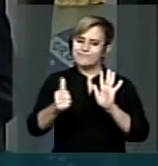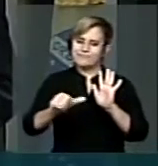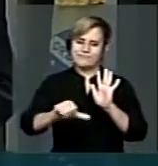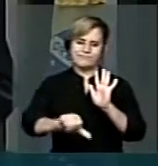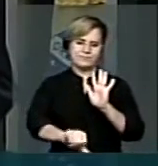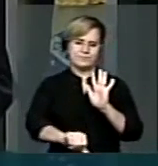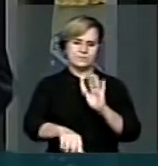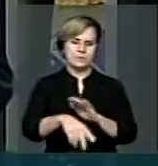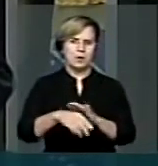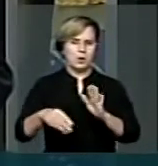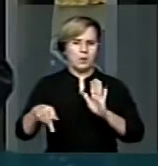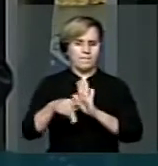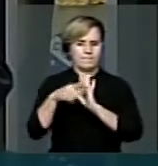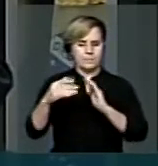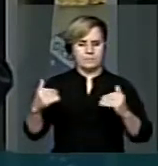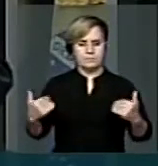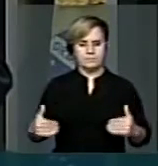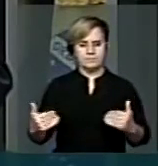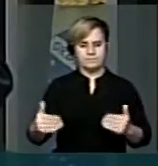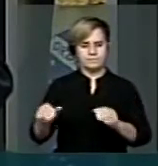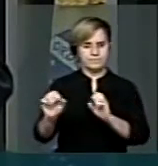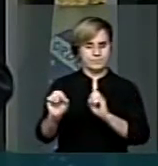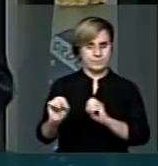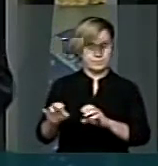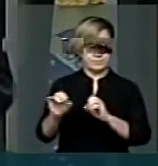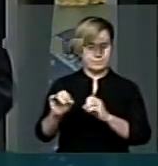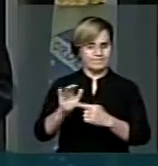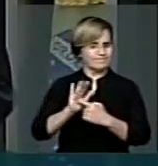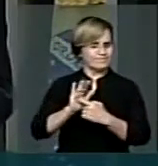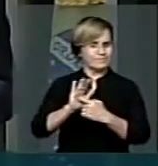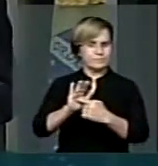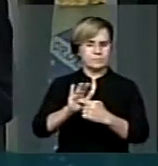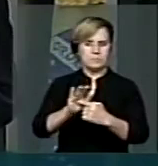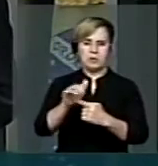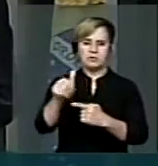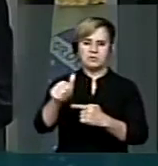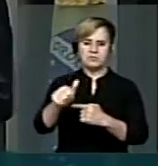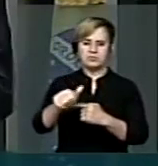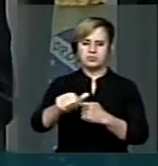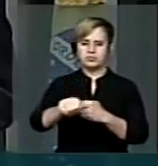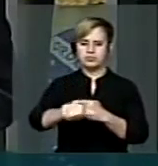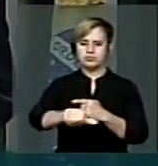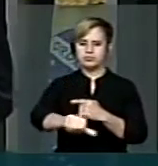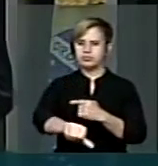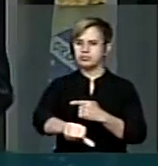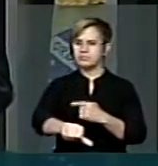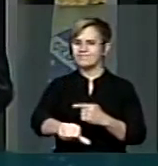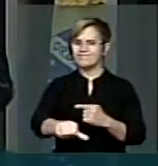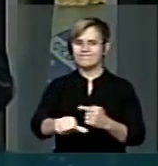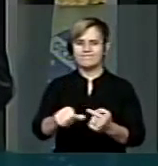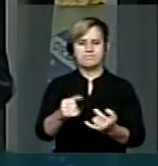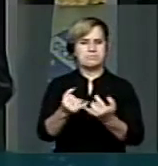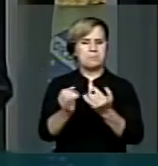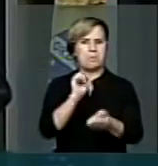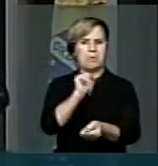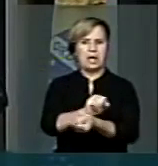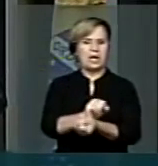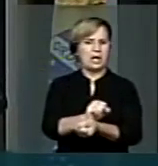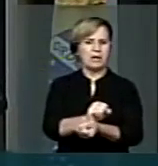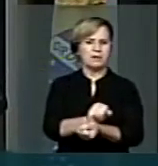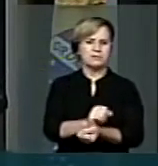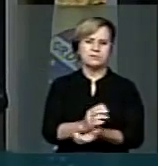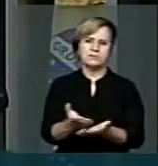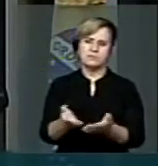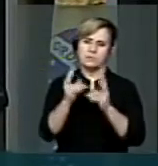do próprio Ministério da Educação denunciam uma estagnação inaceitável. Vejamos